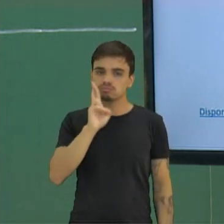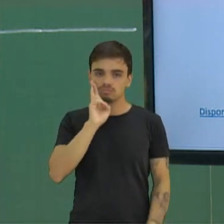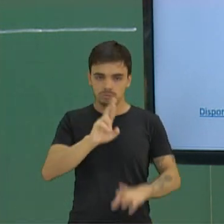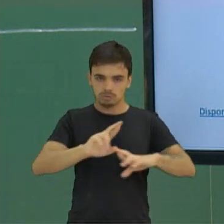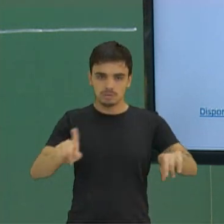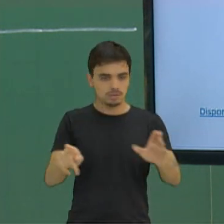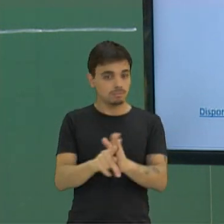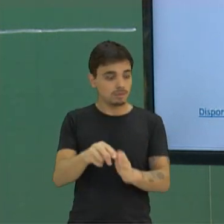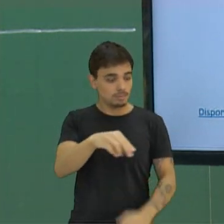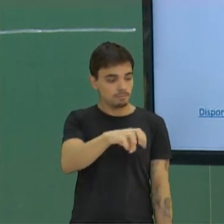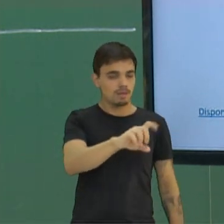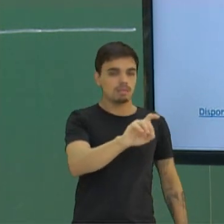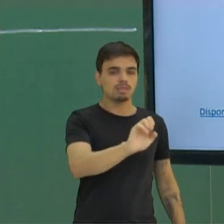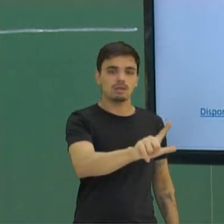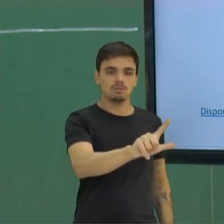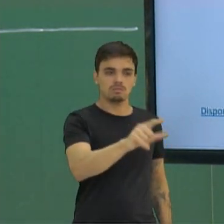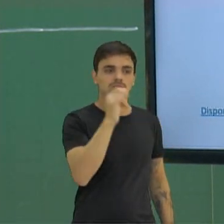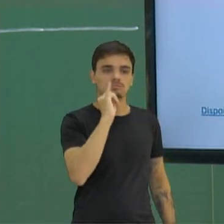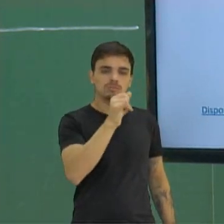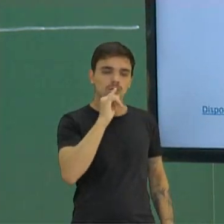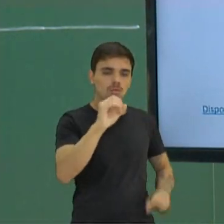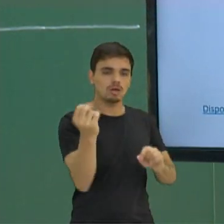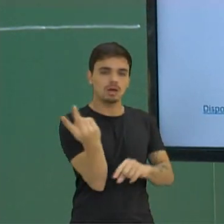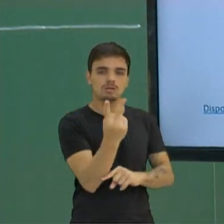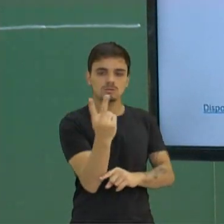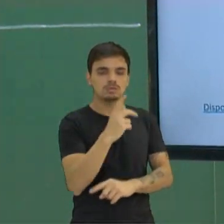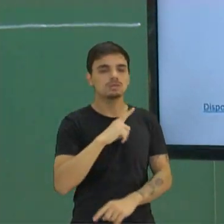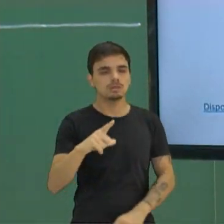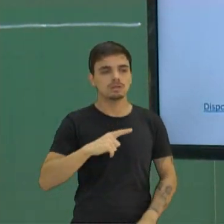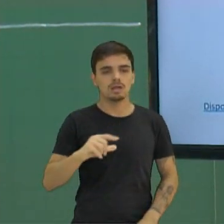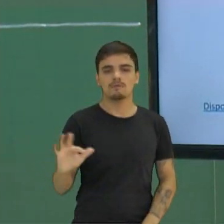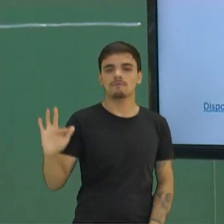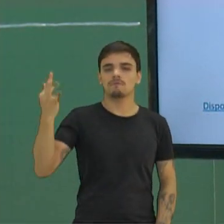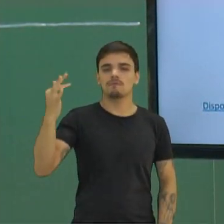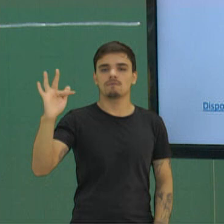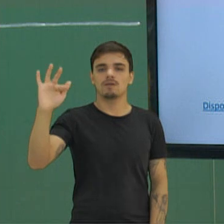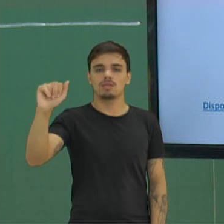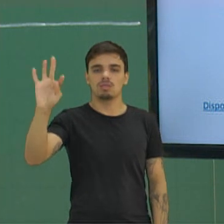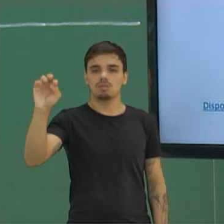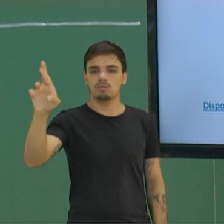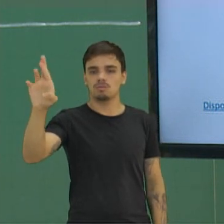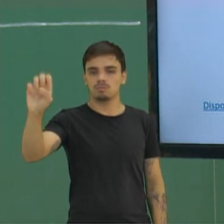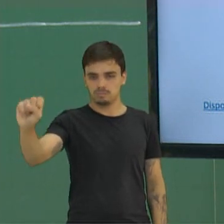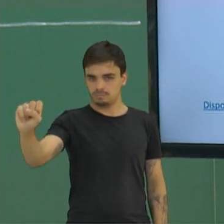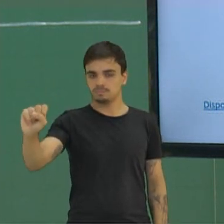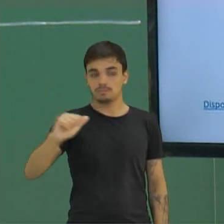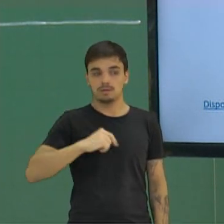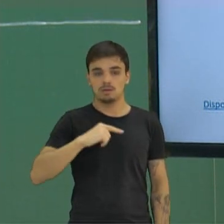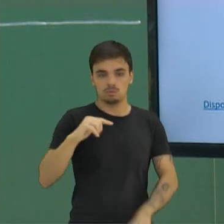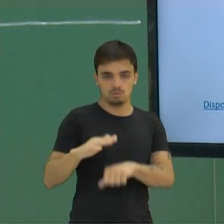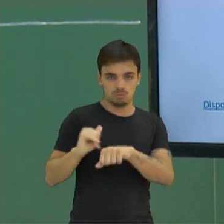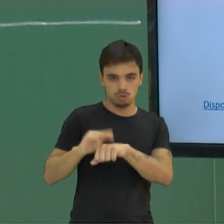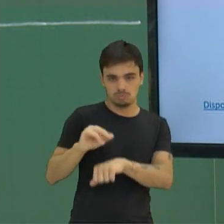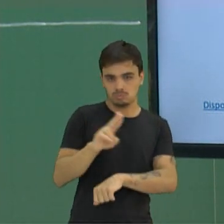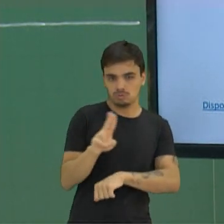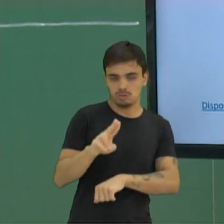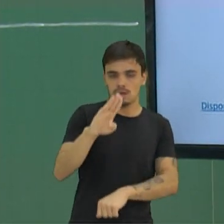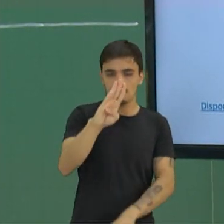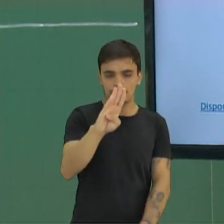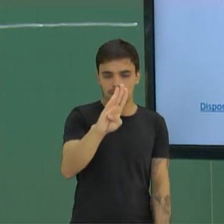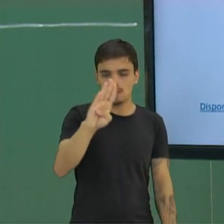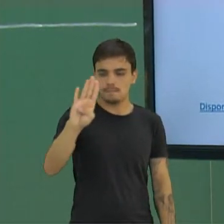o Mendel disse que ambas possuem um fatores eu chamei esses fatores de